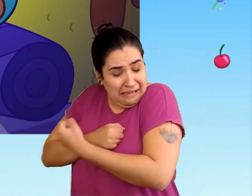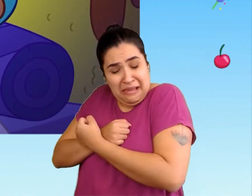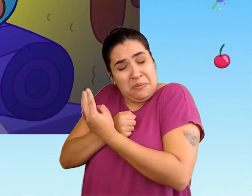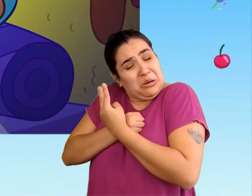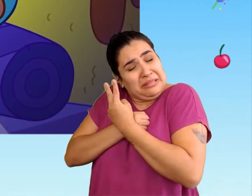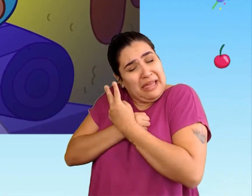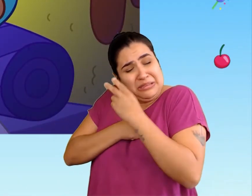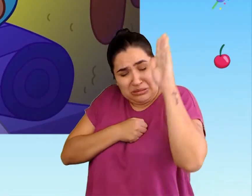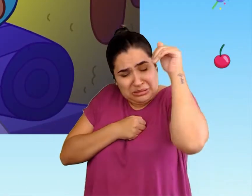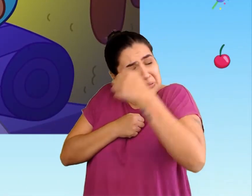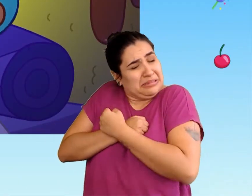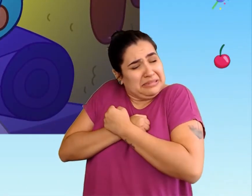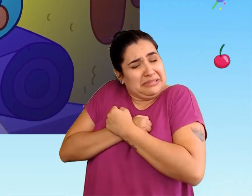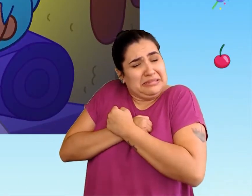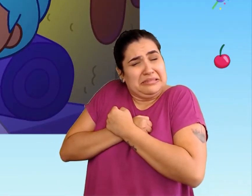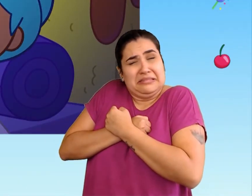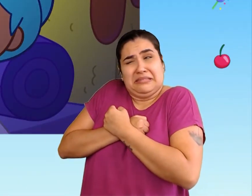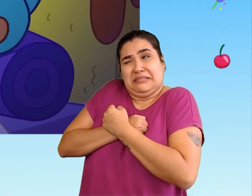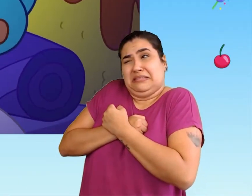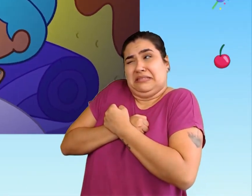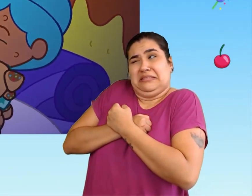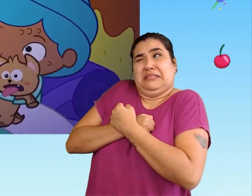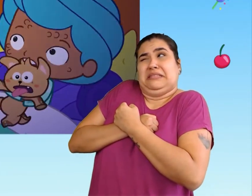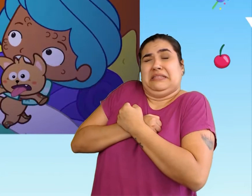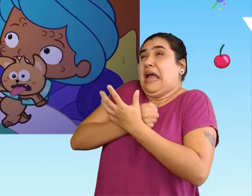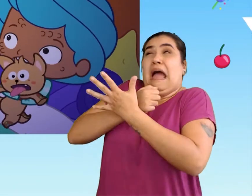Me protege, Doce Cookie!